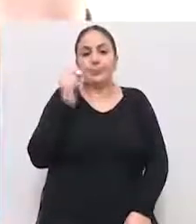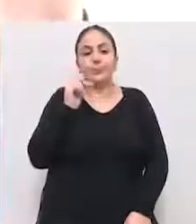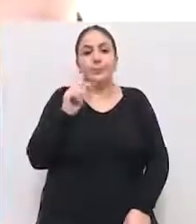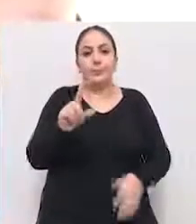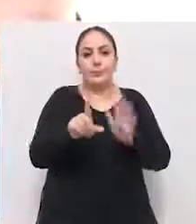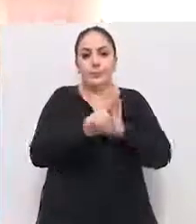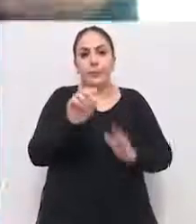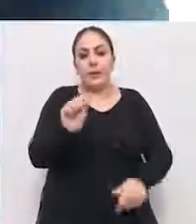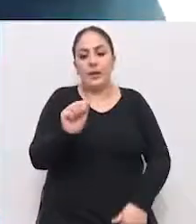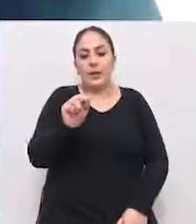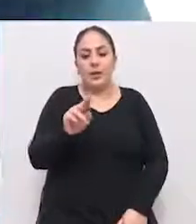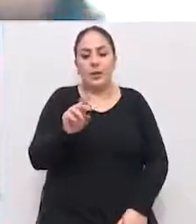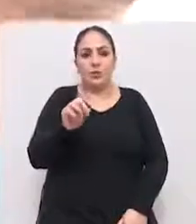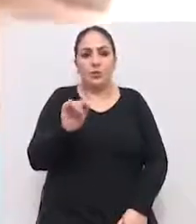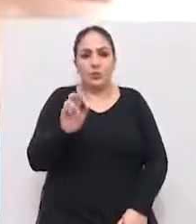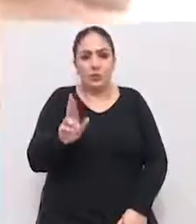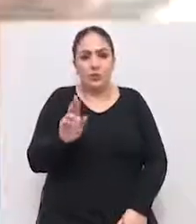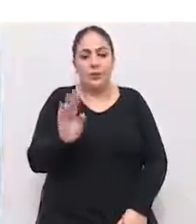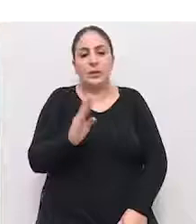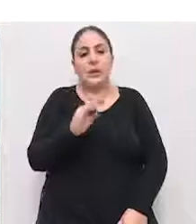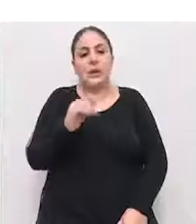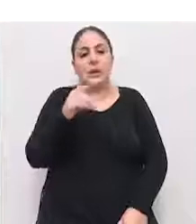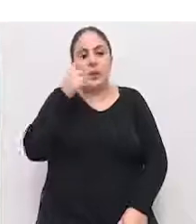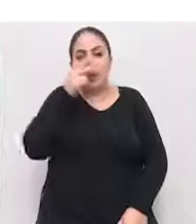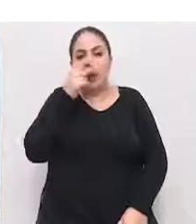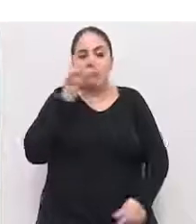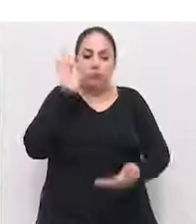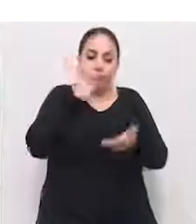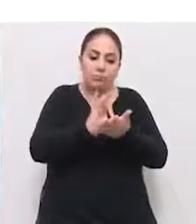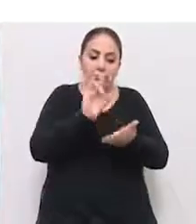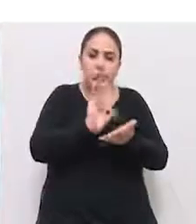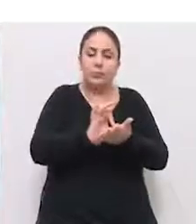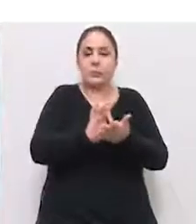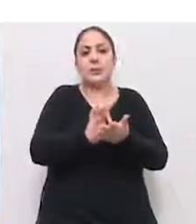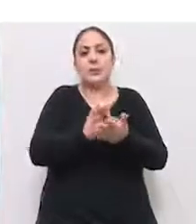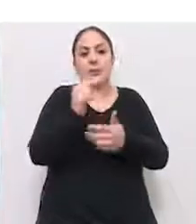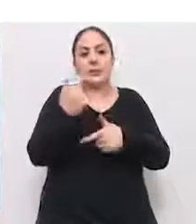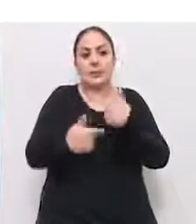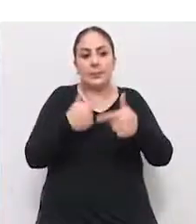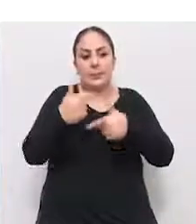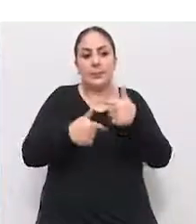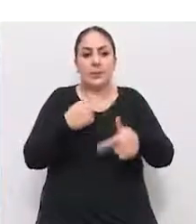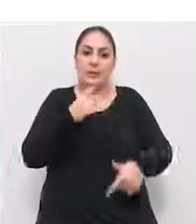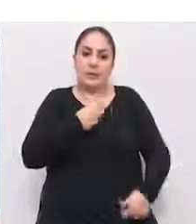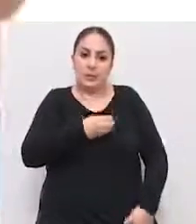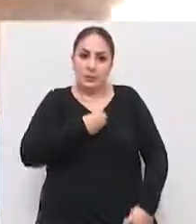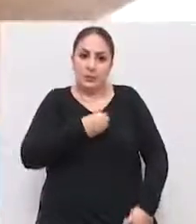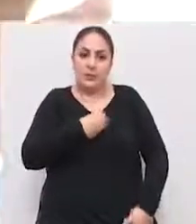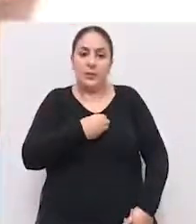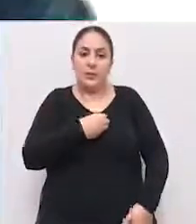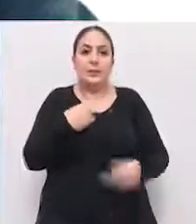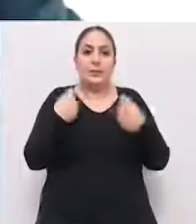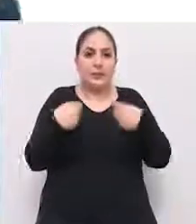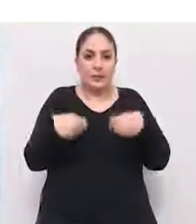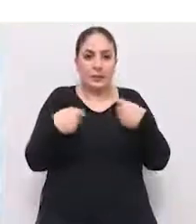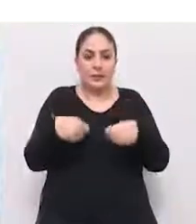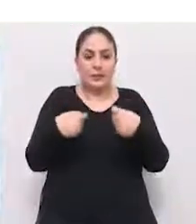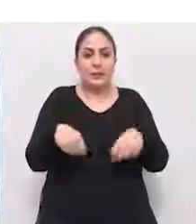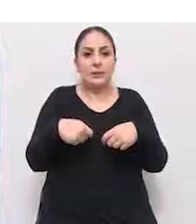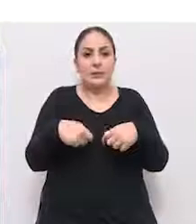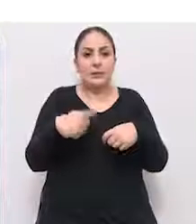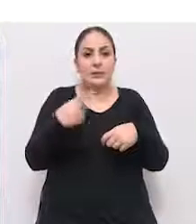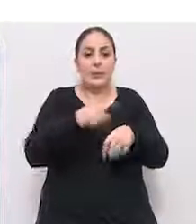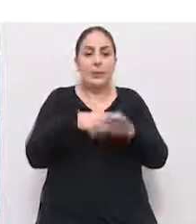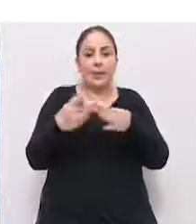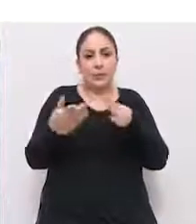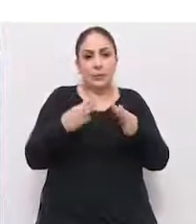Lei Aldir Blanc veio para garantir o mínimo necessário para esses trabalhadores que estão passando por